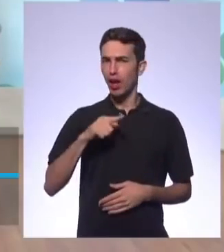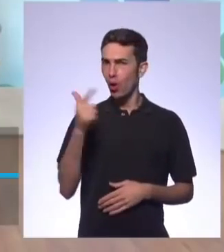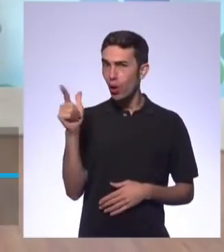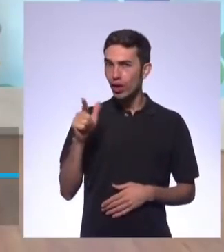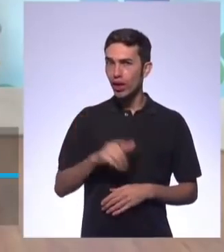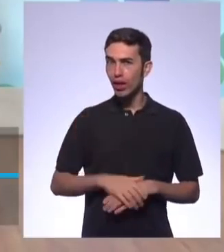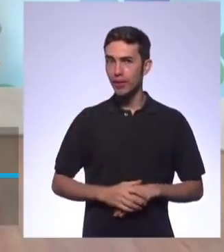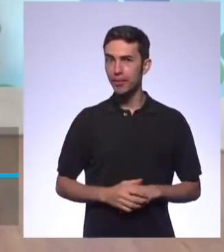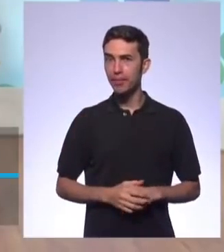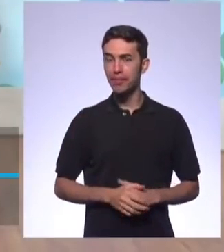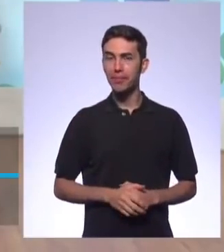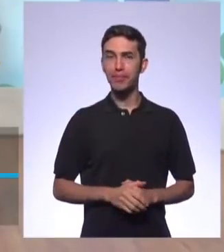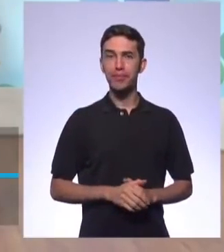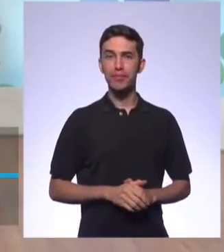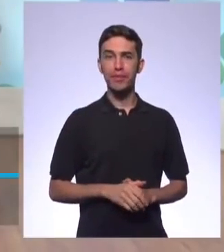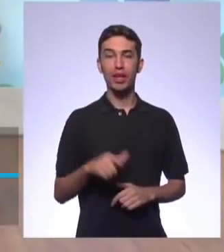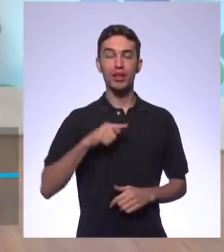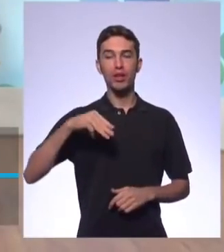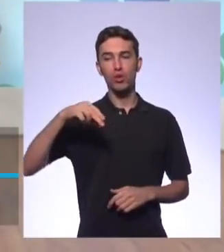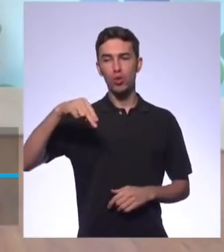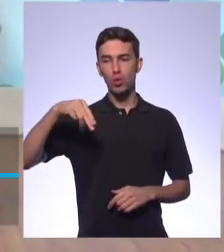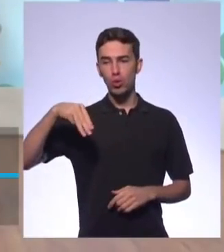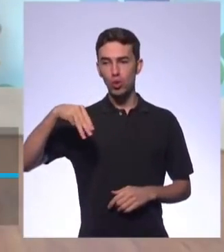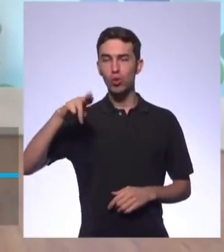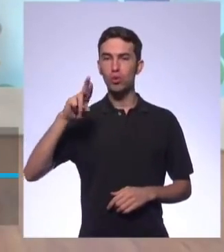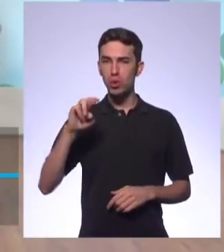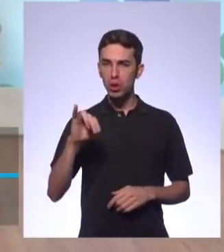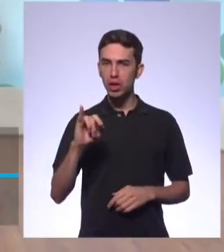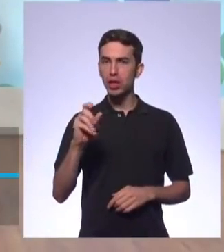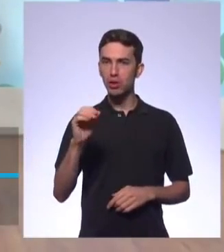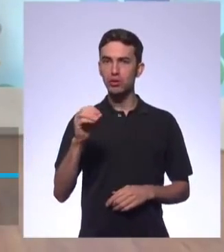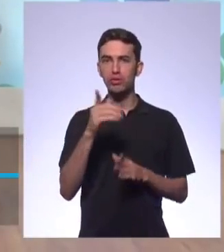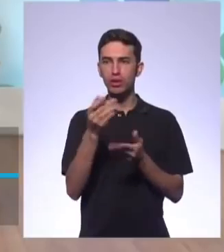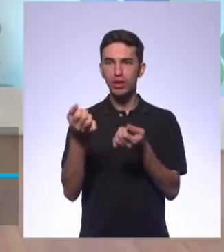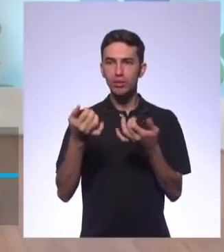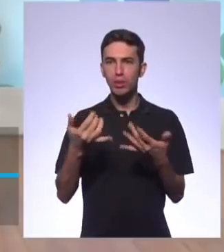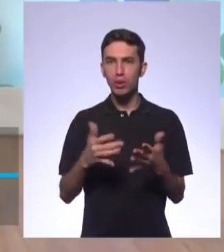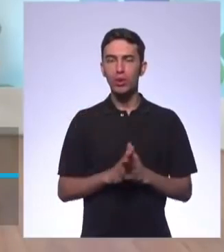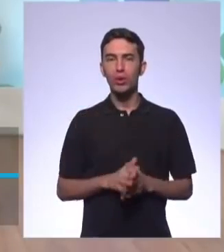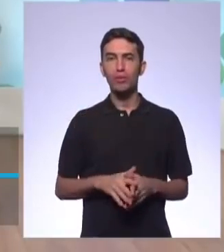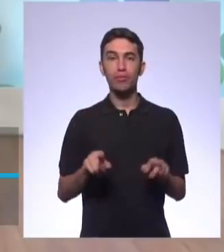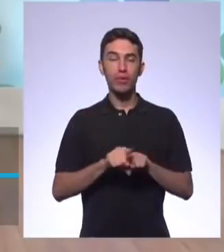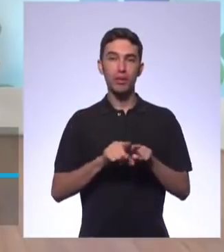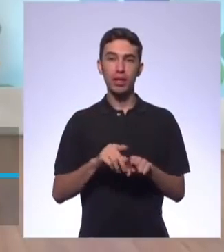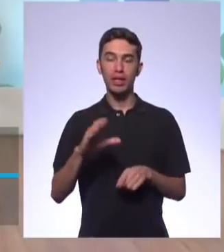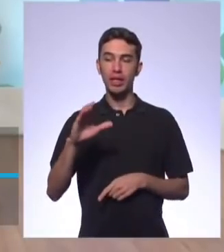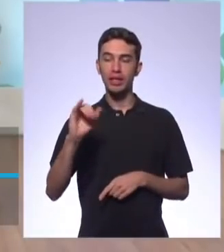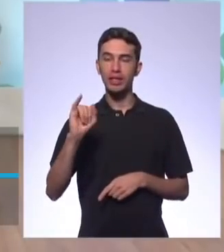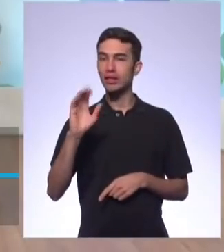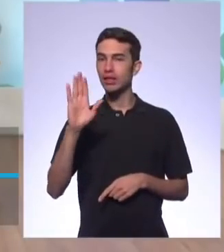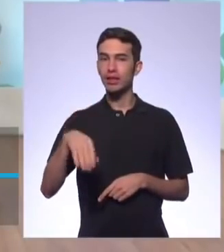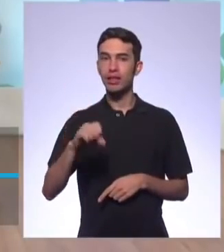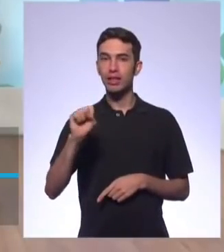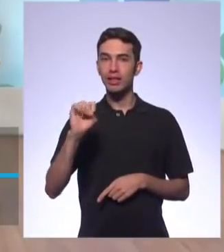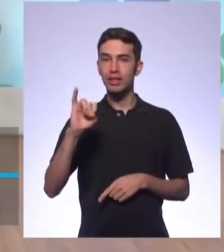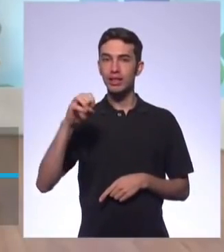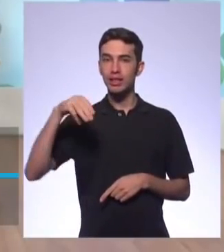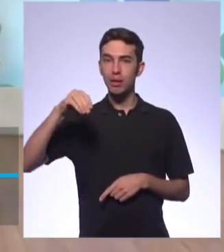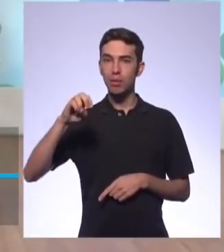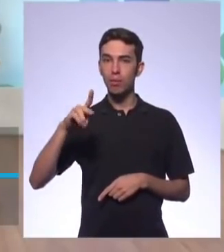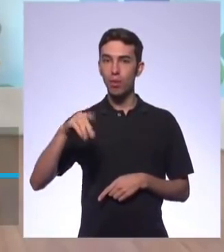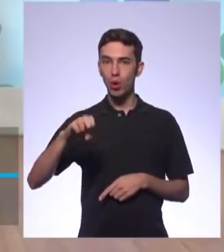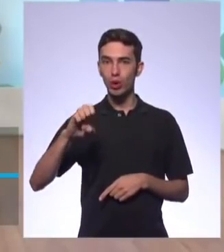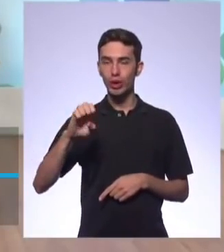aí? Então, eu vi o do Murilo, como você colocou. Eu vi aqui da professora Simone. Não, as